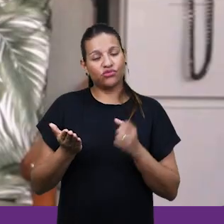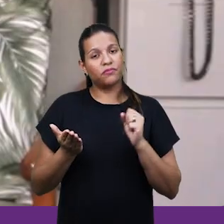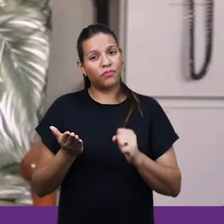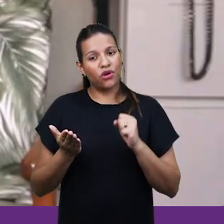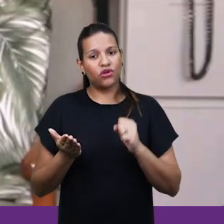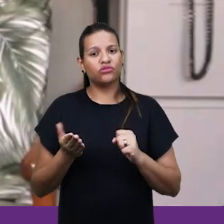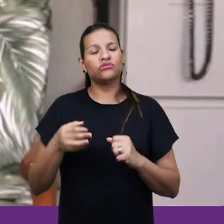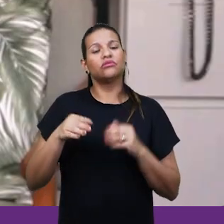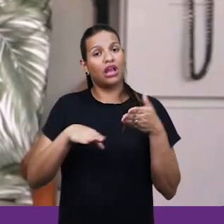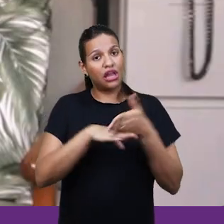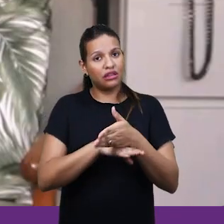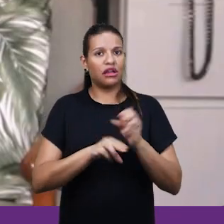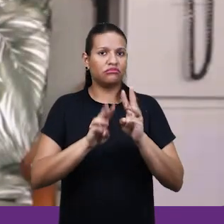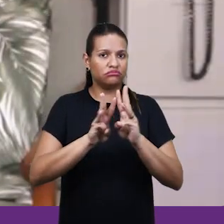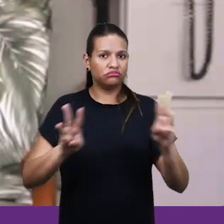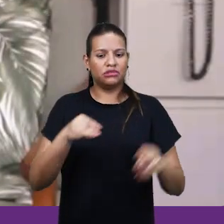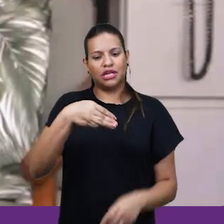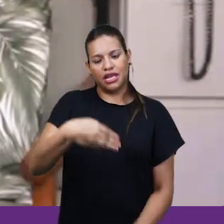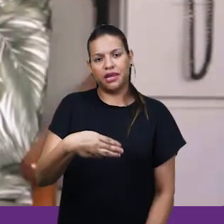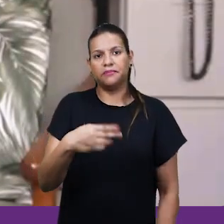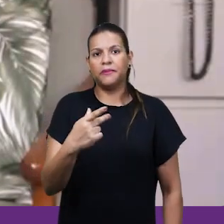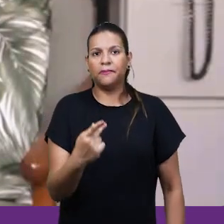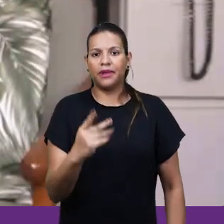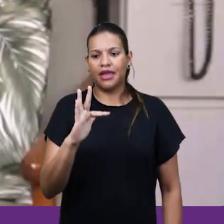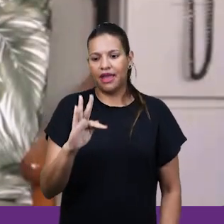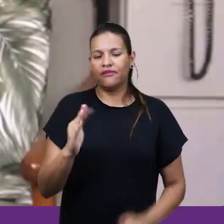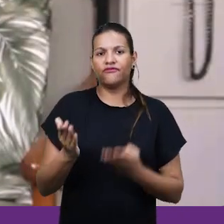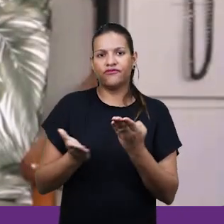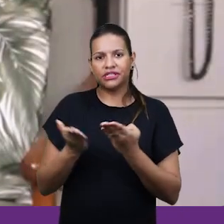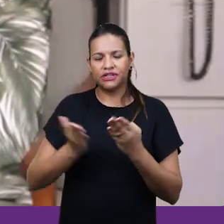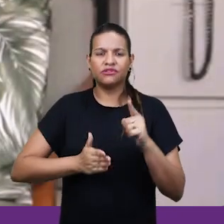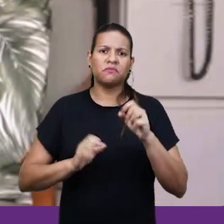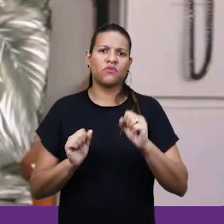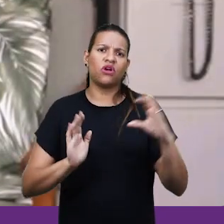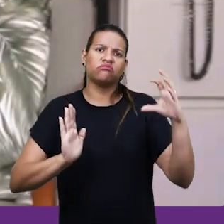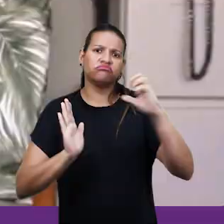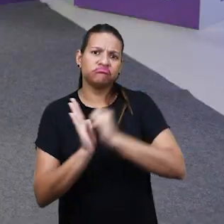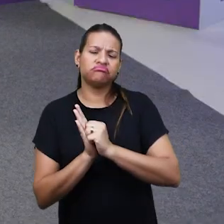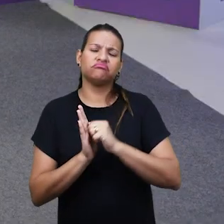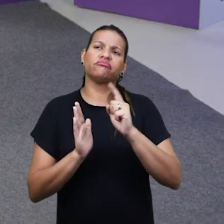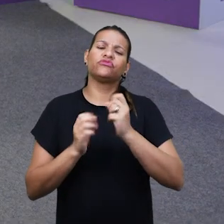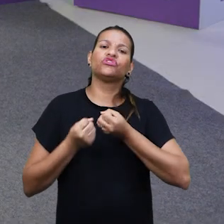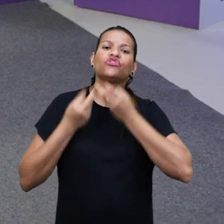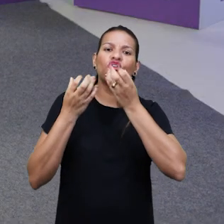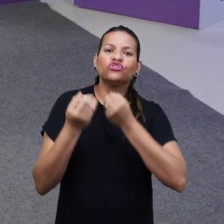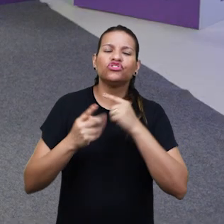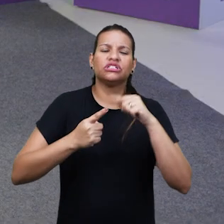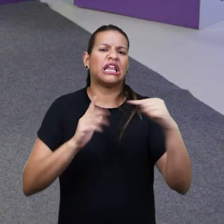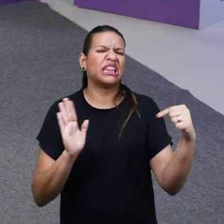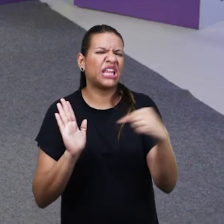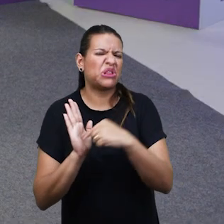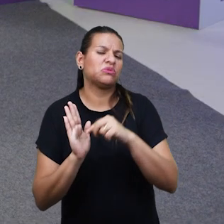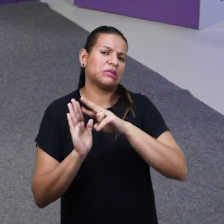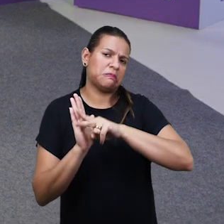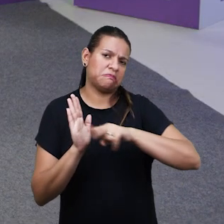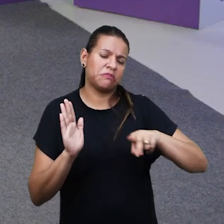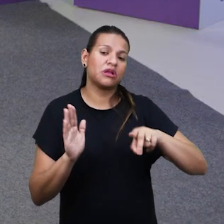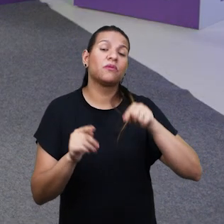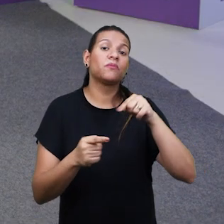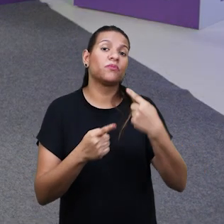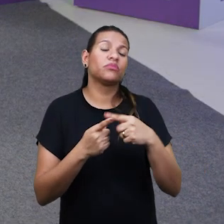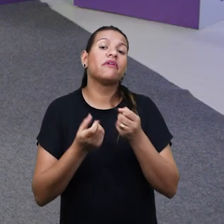Ministério Público Eleitoral, né? Nós temos a aba do MPF Serviços. É possível, no MPF Serviços,